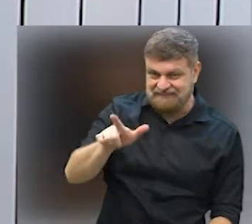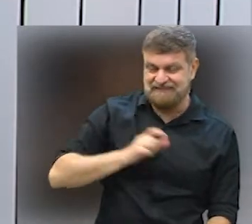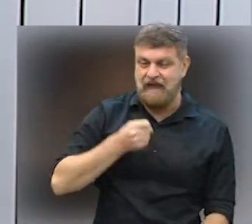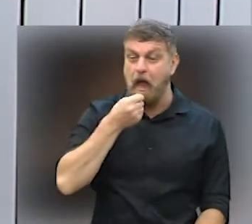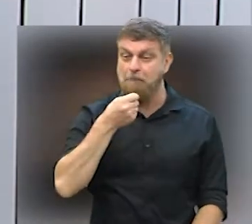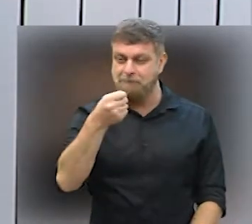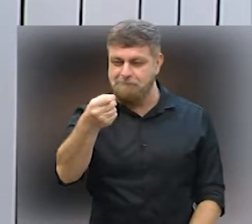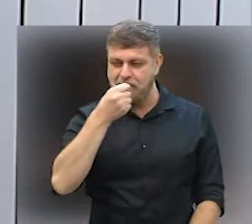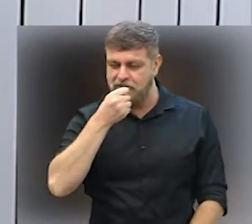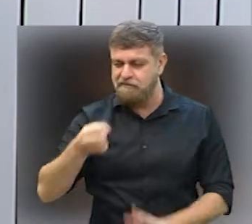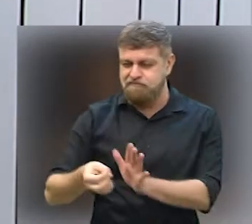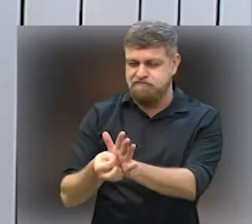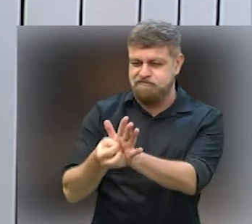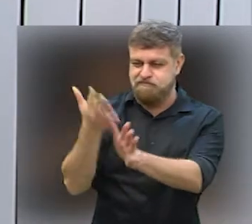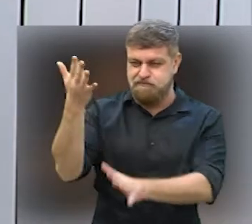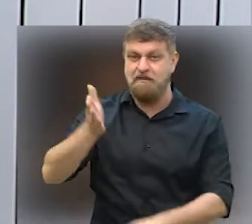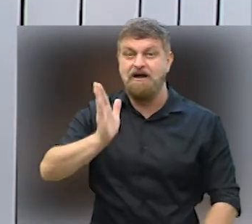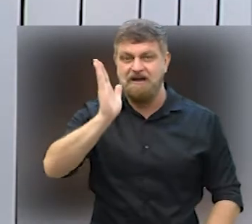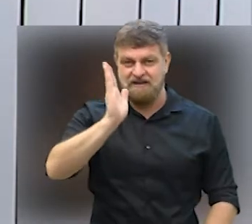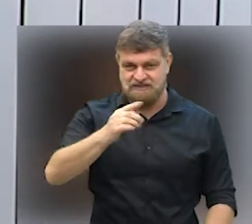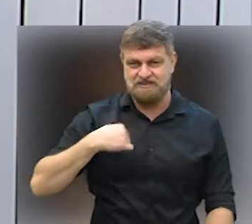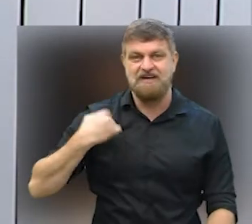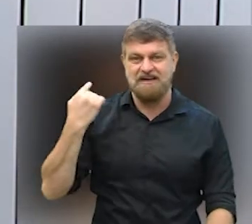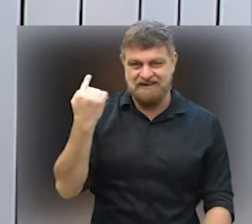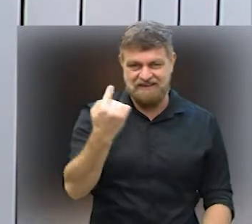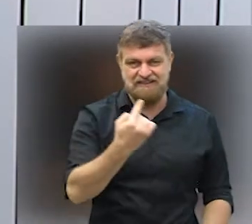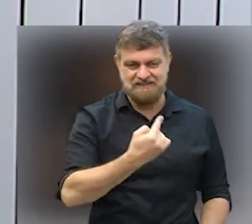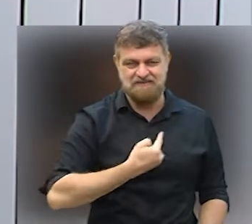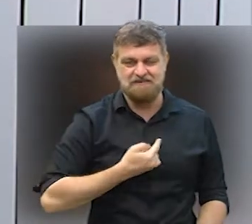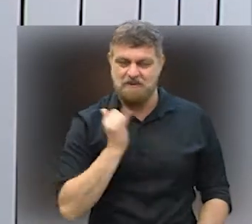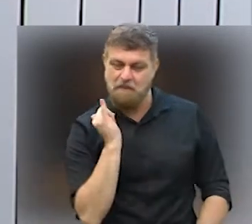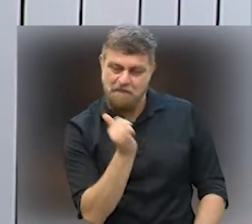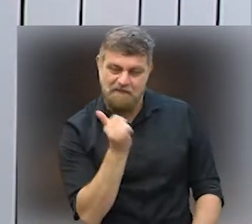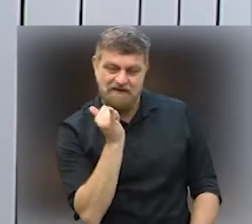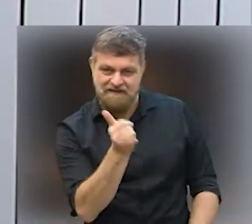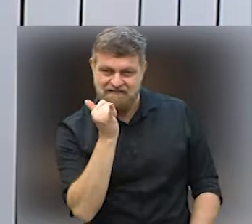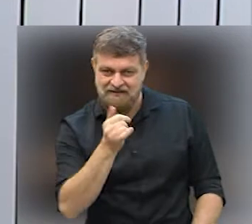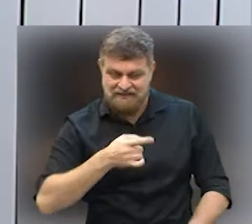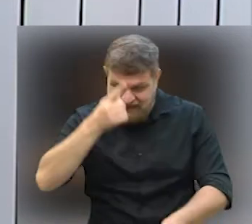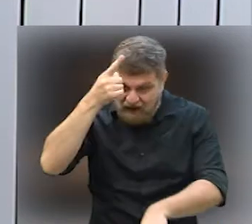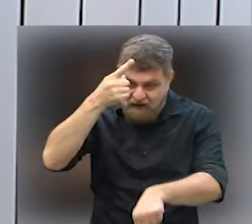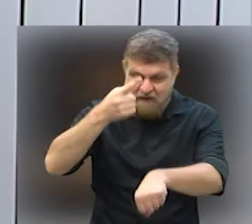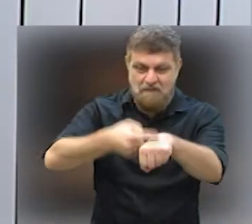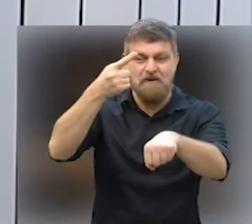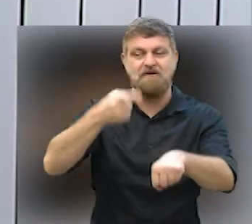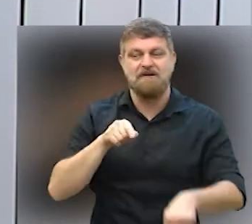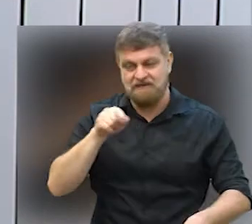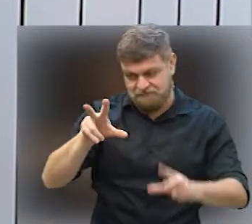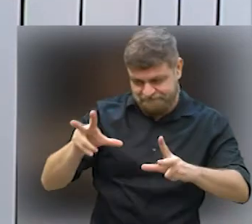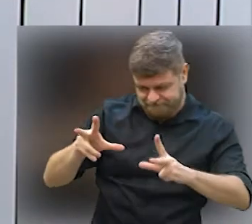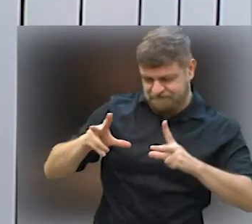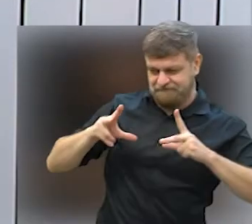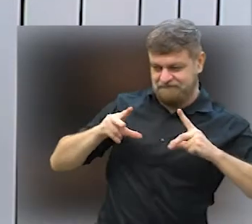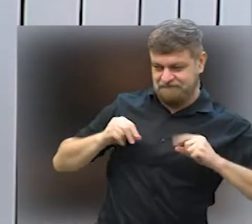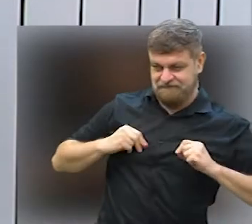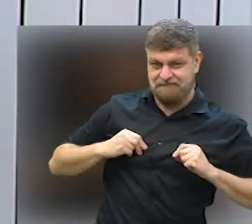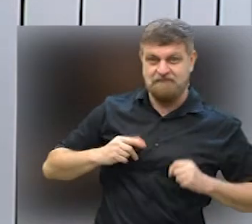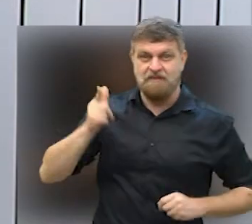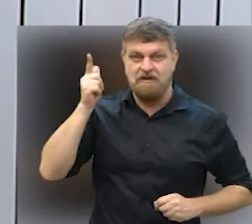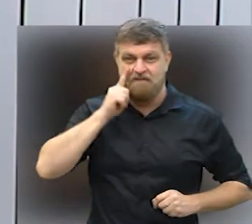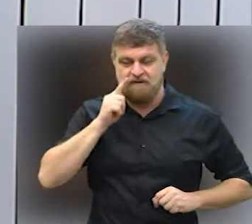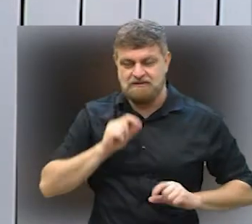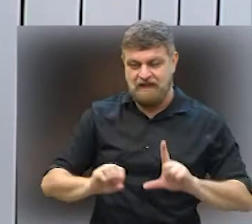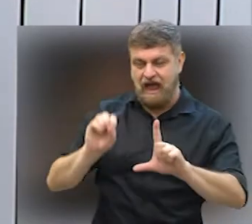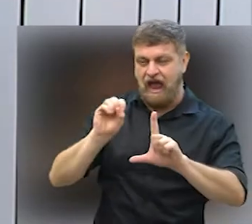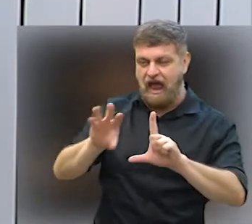concedendo inúmeras entrevistas, já nós vamos falar sobre este momento que é merecidíssimo, né? Foi ao